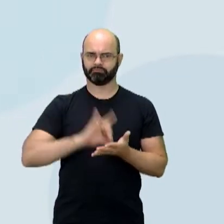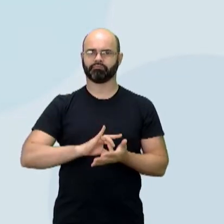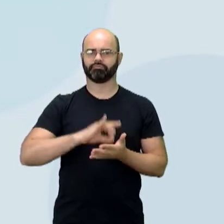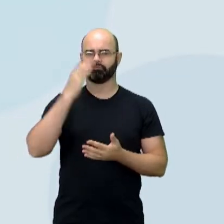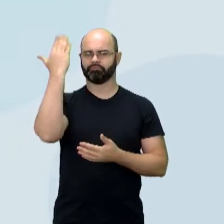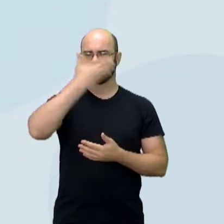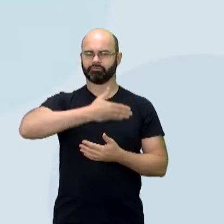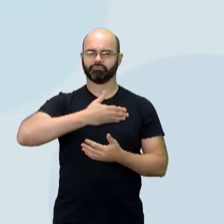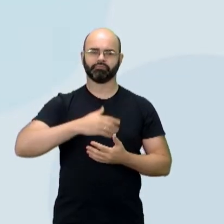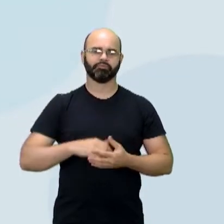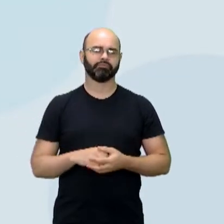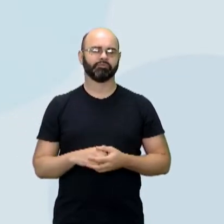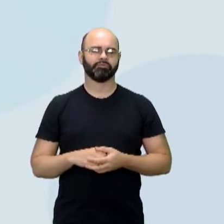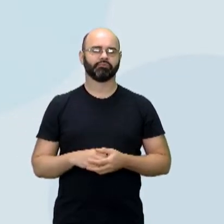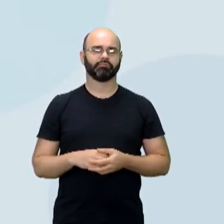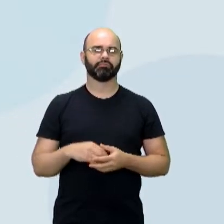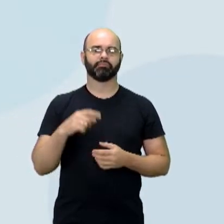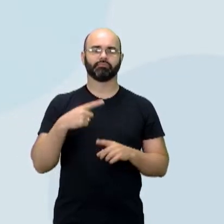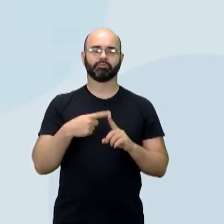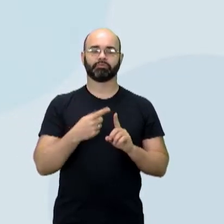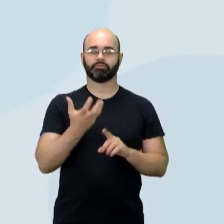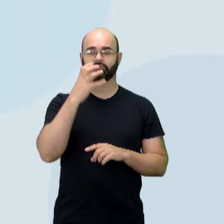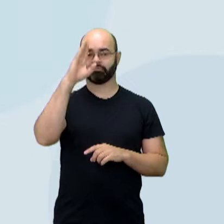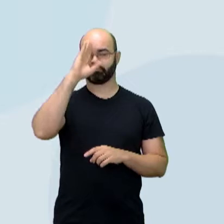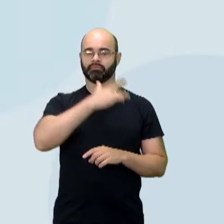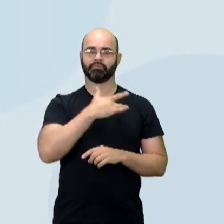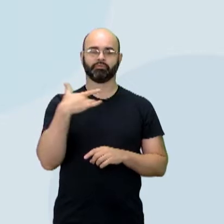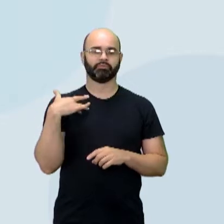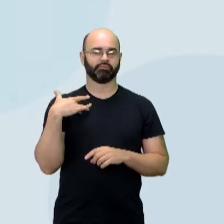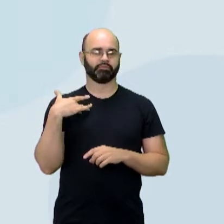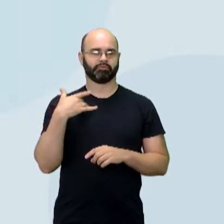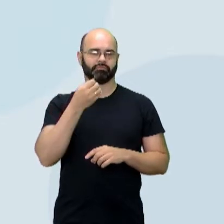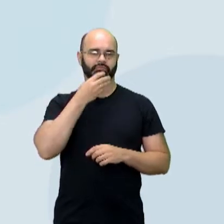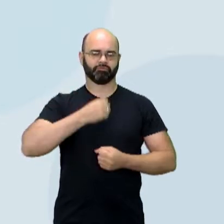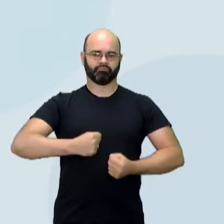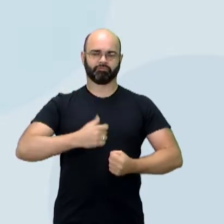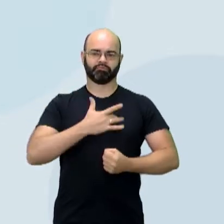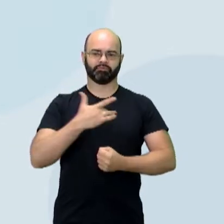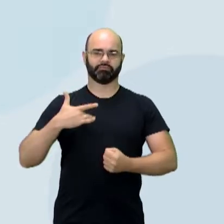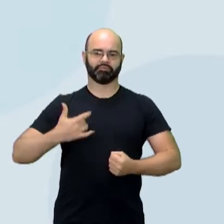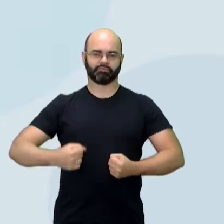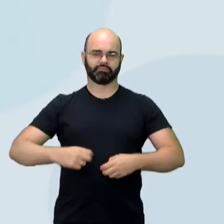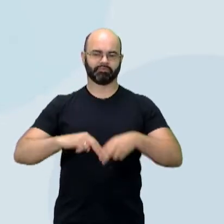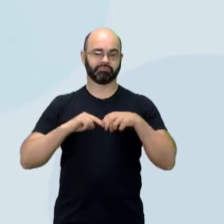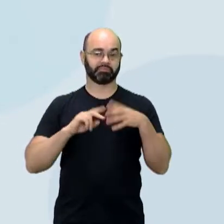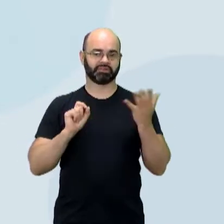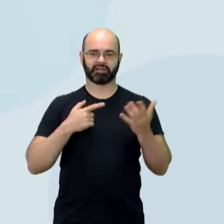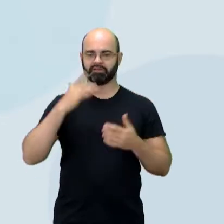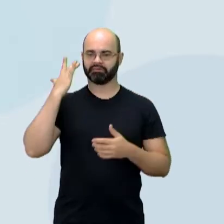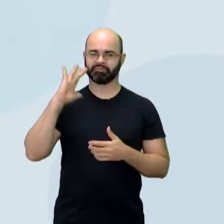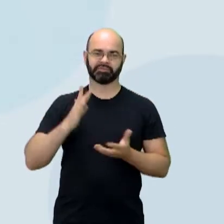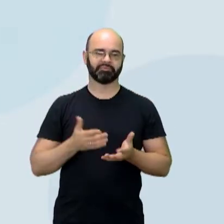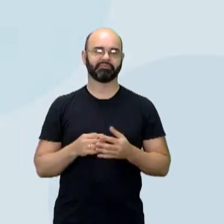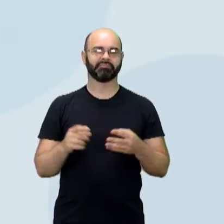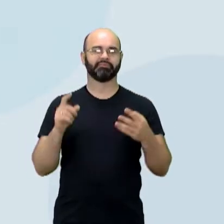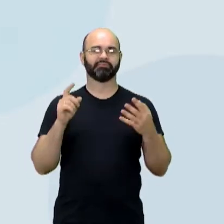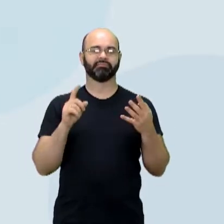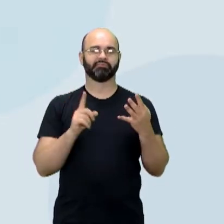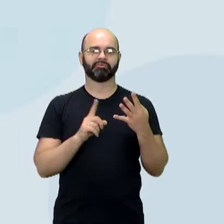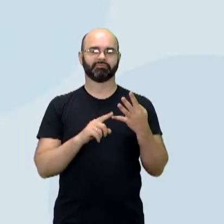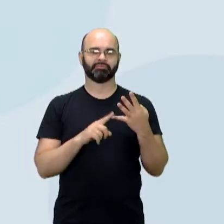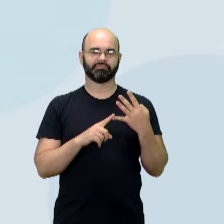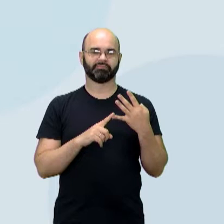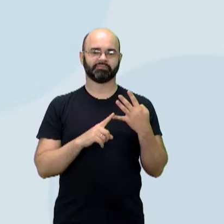é concreta. Enfatizar um aspecto saudável, ele é robusto, é cheio de saúde. Quem? Não sei, né? Mostrar uma